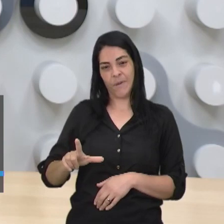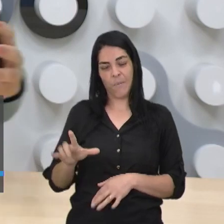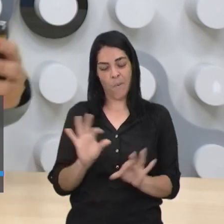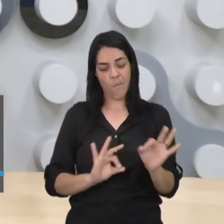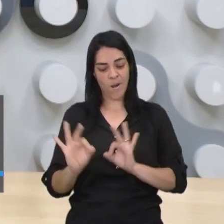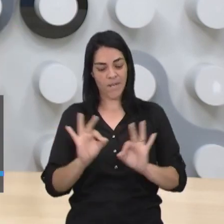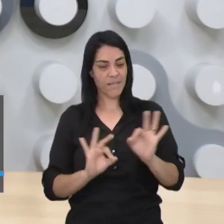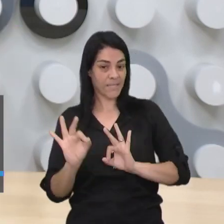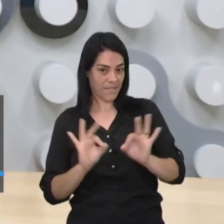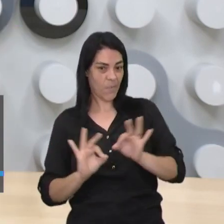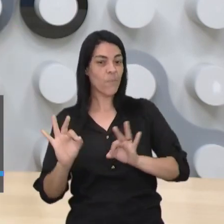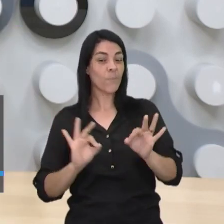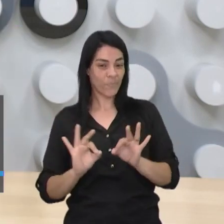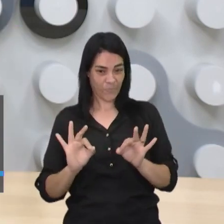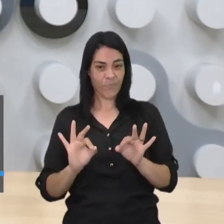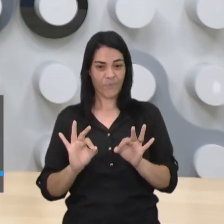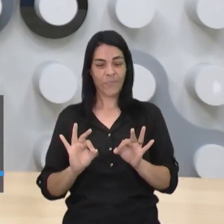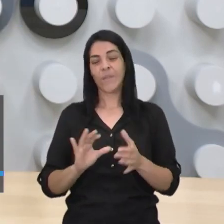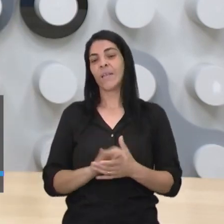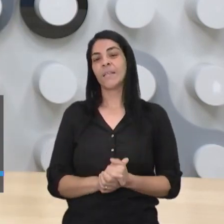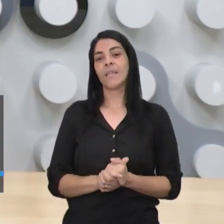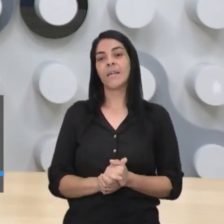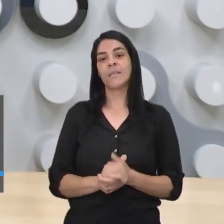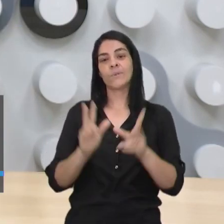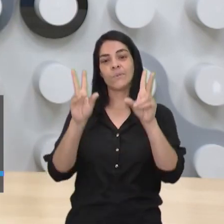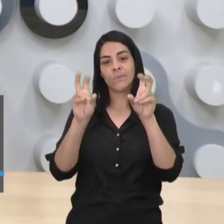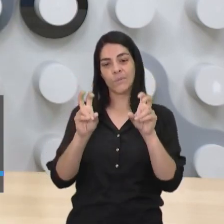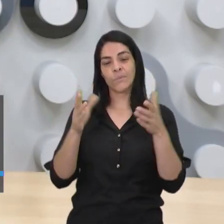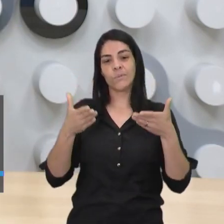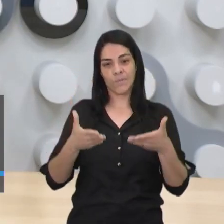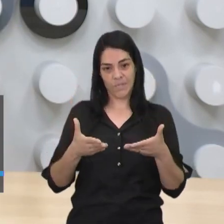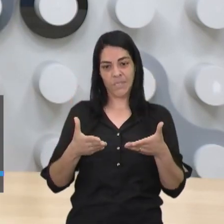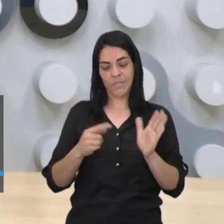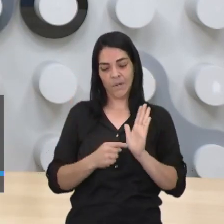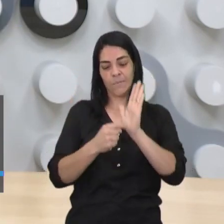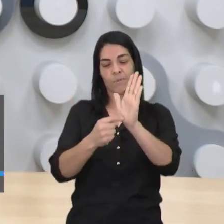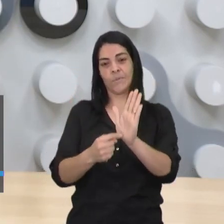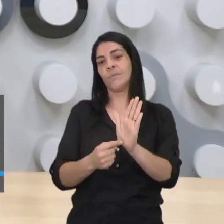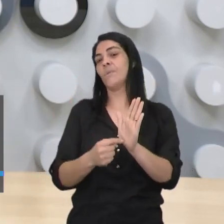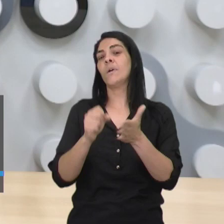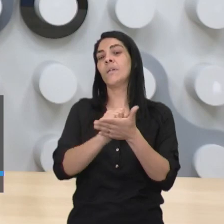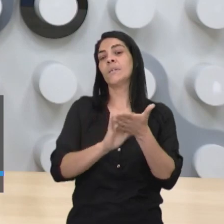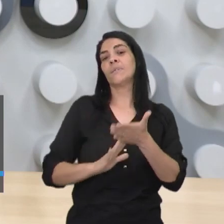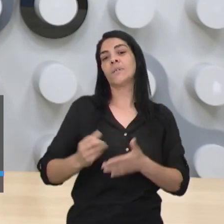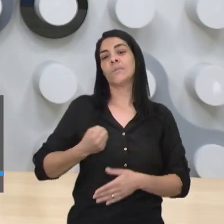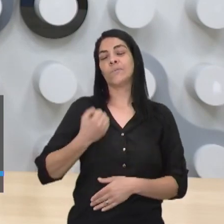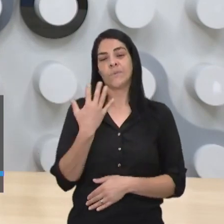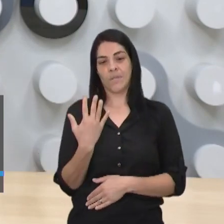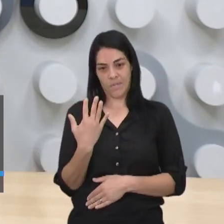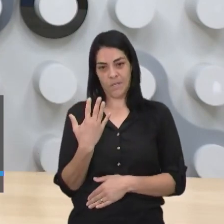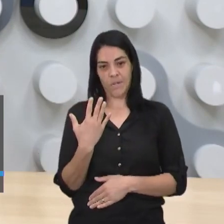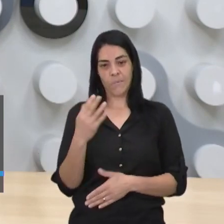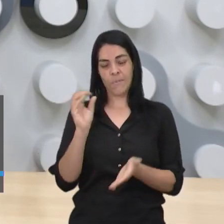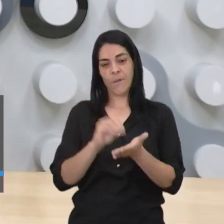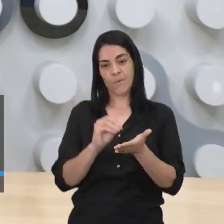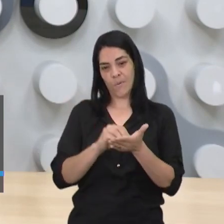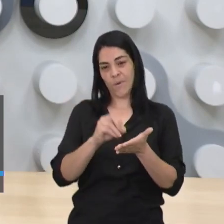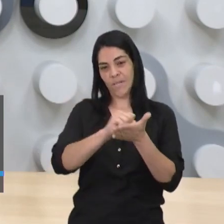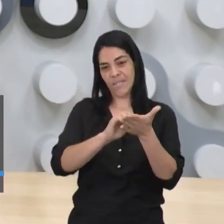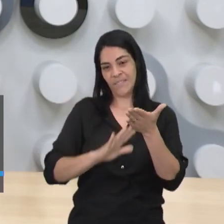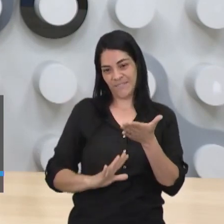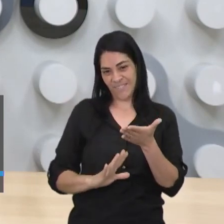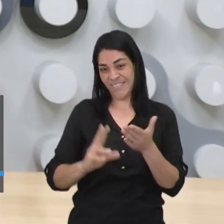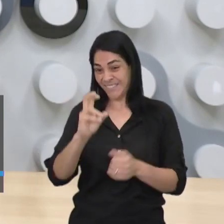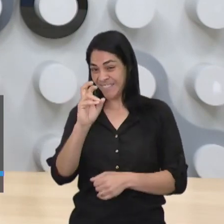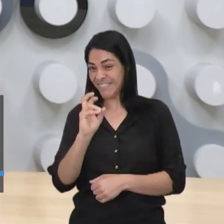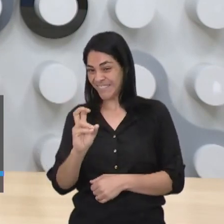uma organização aí dos conteúdos que nós passamos aí na atividade 4, para a gente colocar na atividade 5 aquela cerejinha